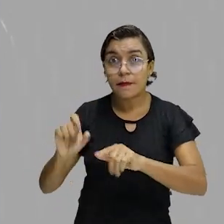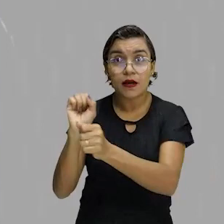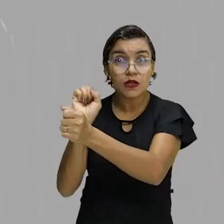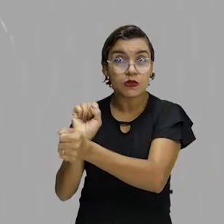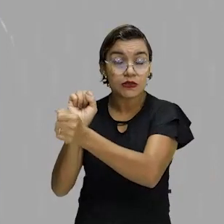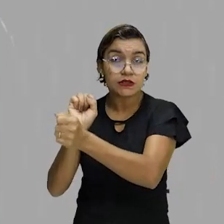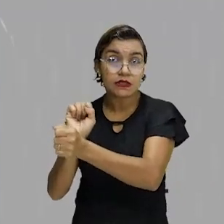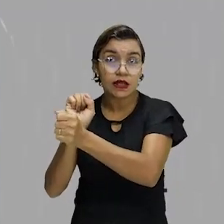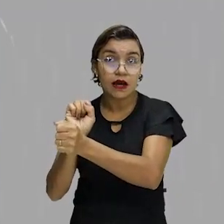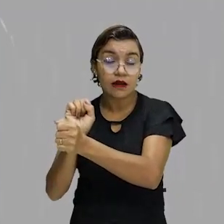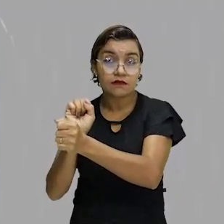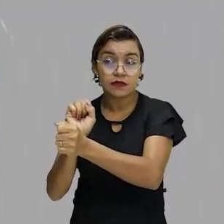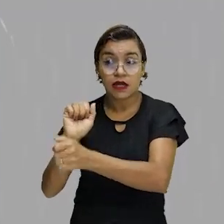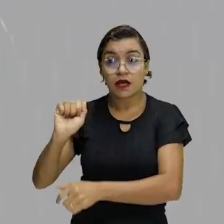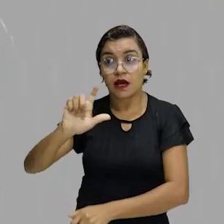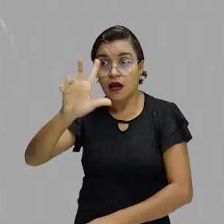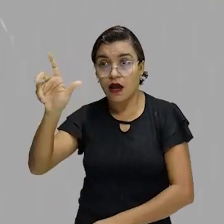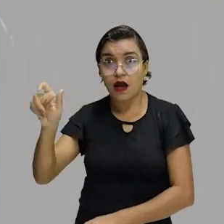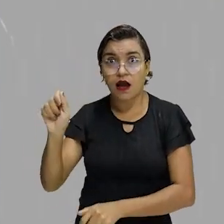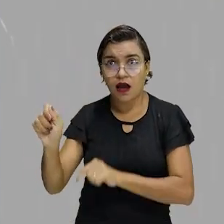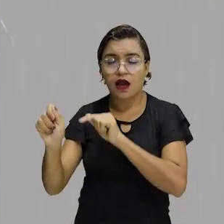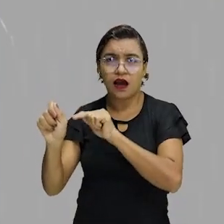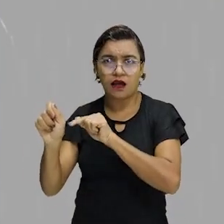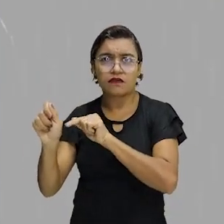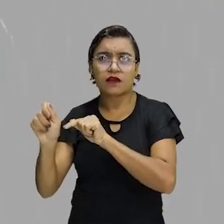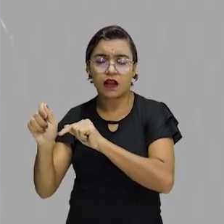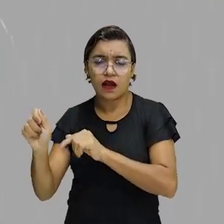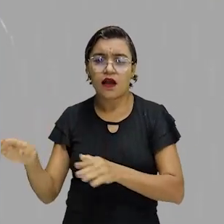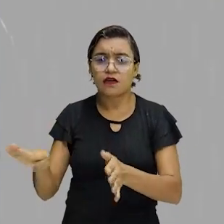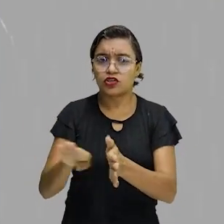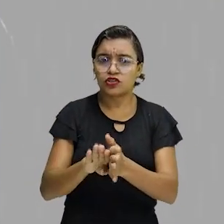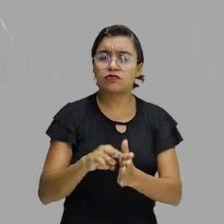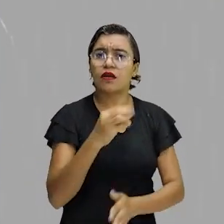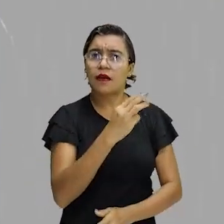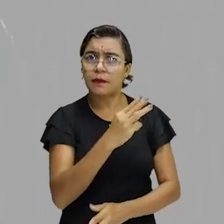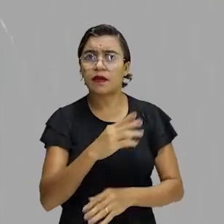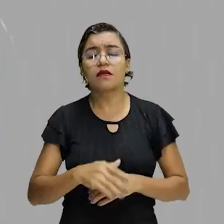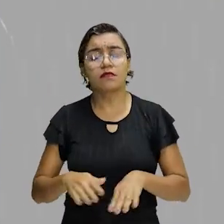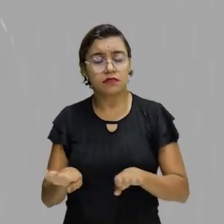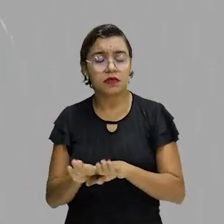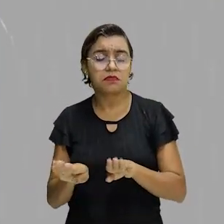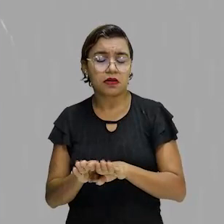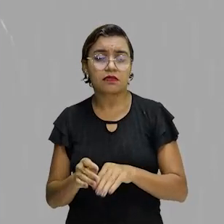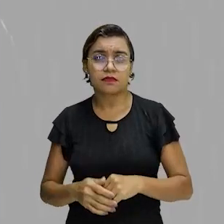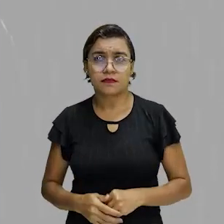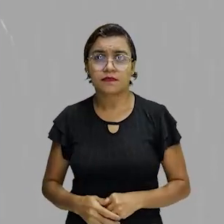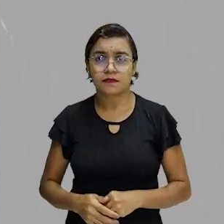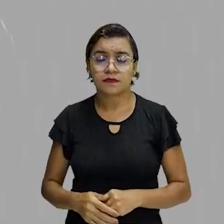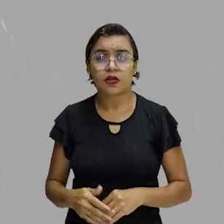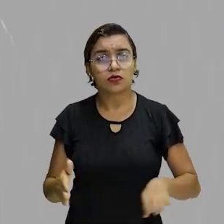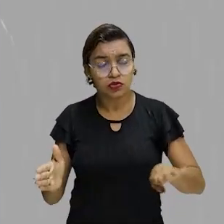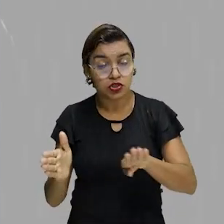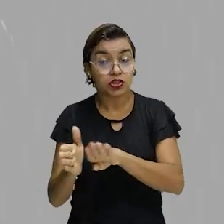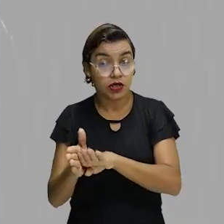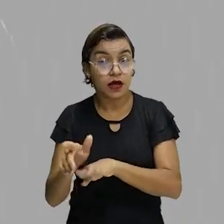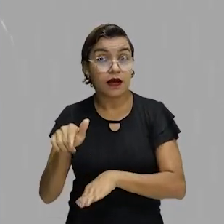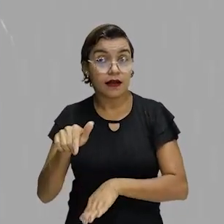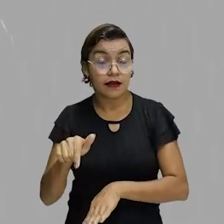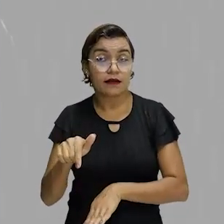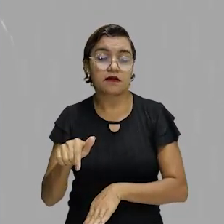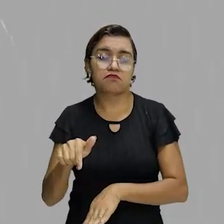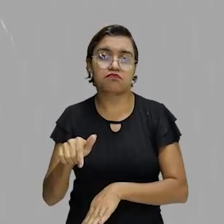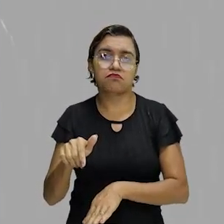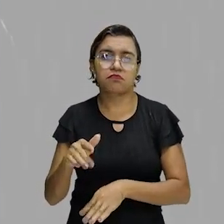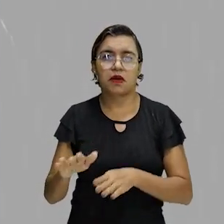né? Maleses, sudaneses, várias etnias africanas chegaram aqui até o Maranhão,